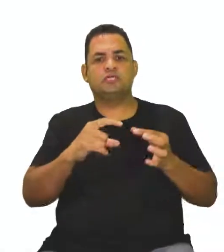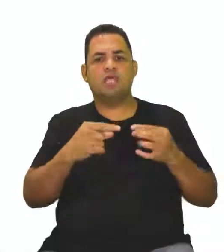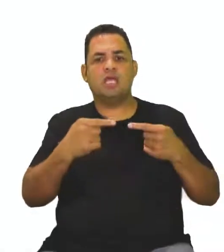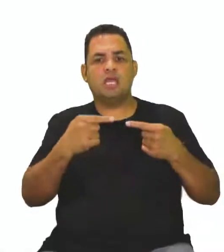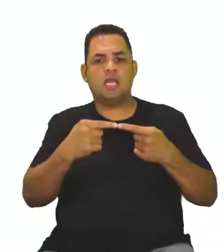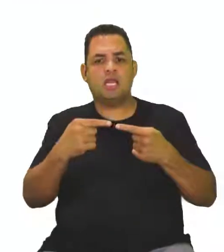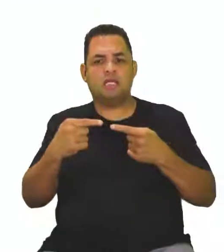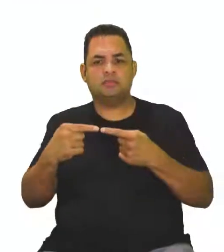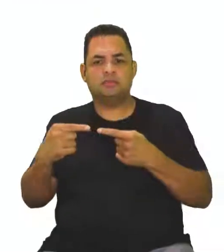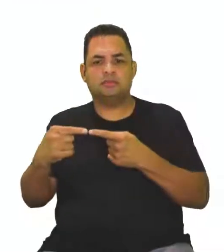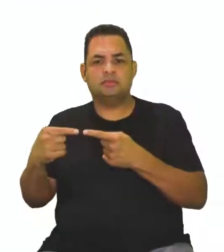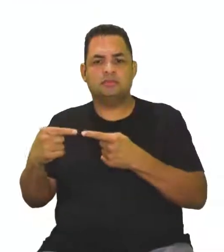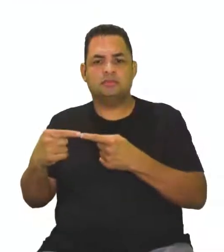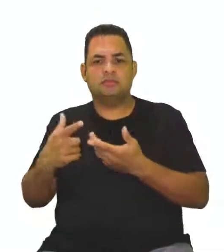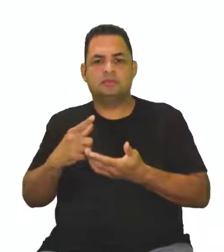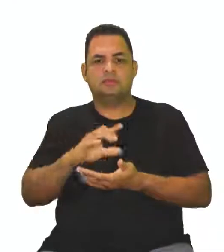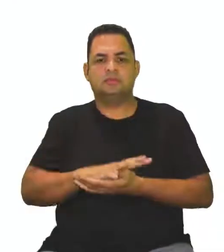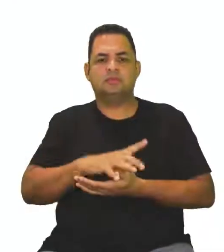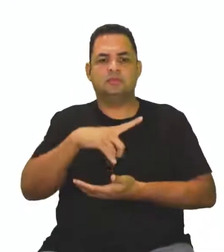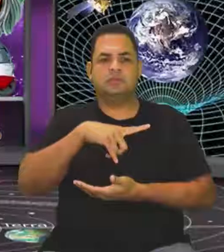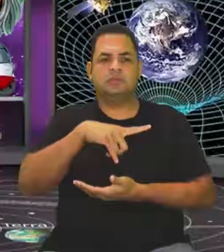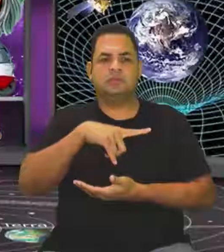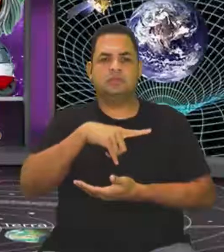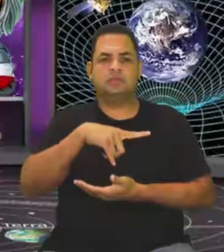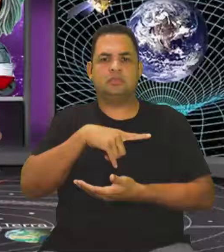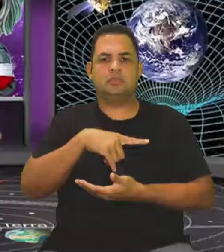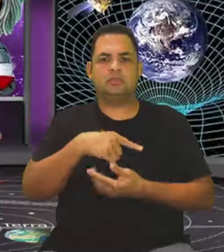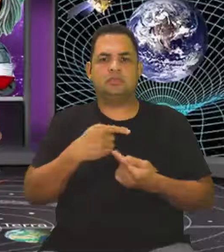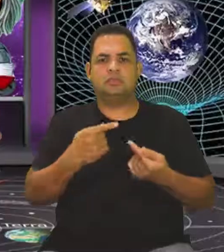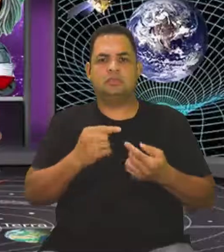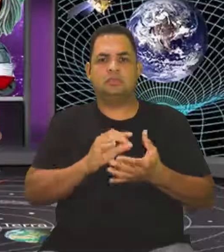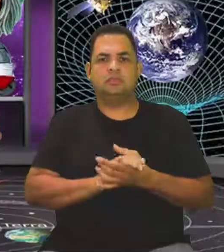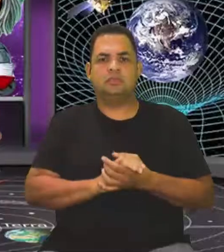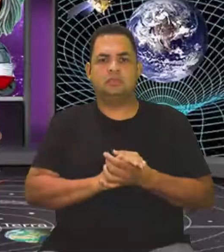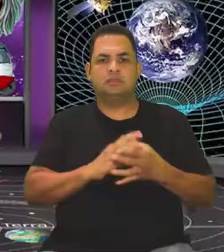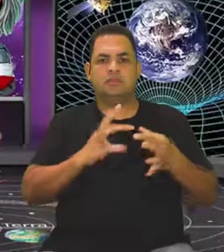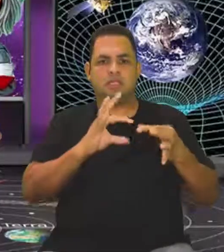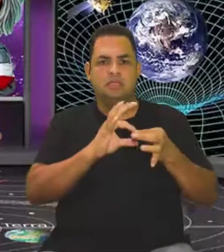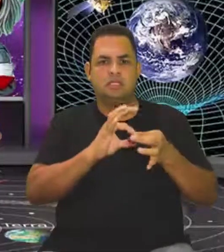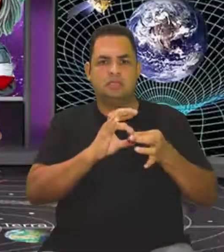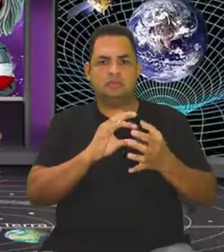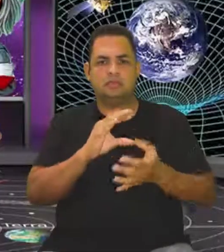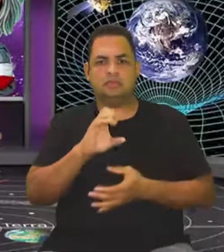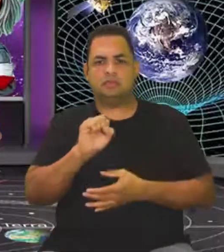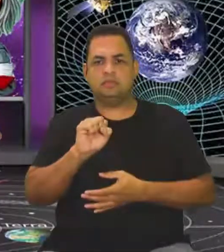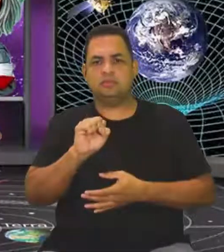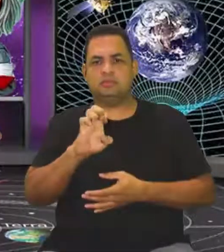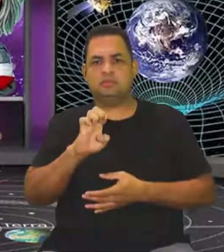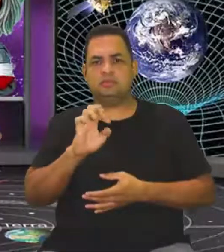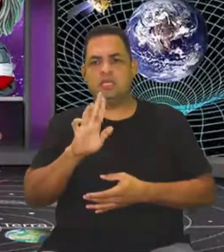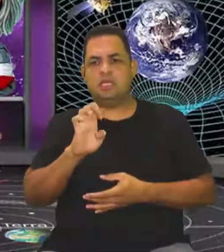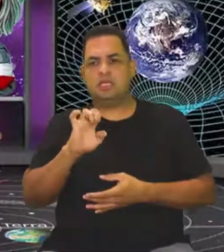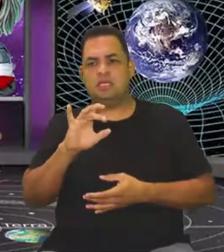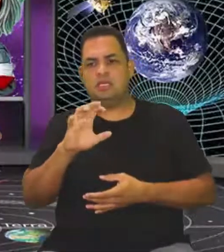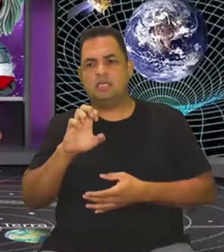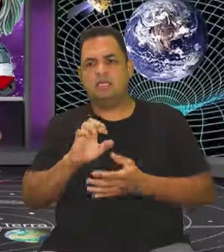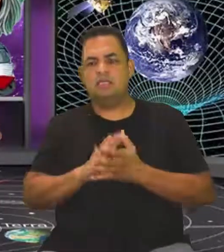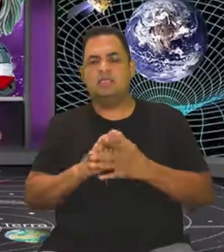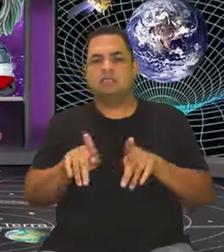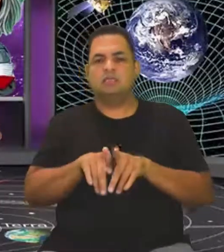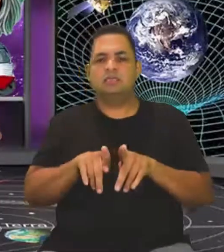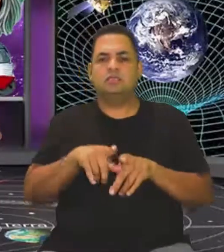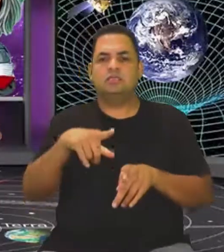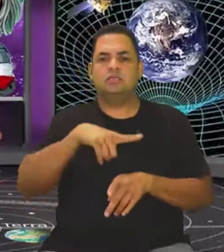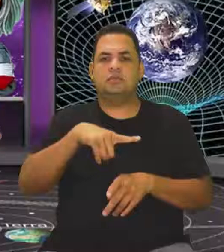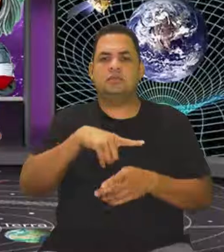que eu falei para vocês? Nós temos associação em série, nós temos associação em